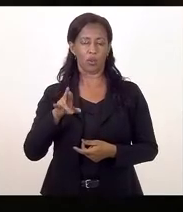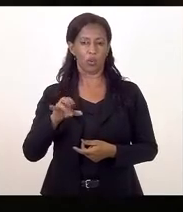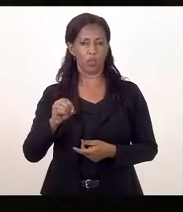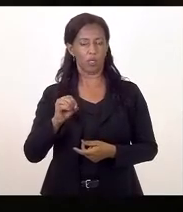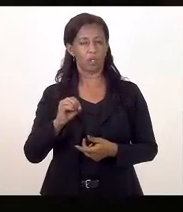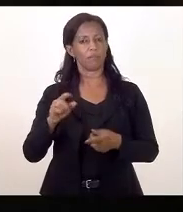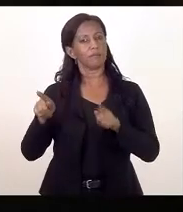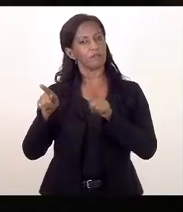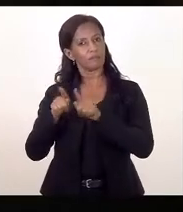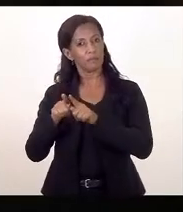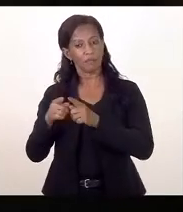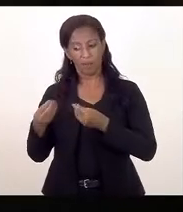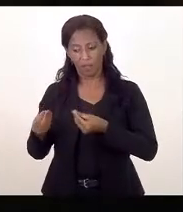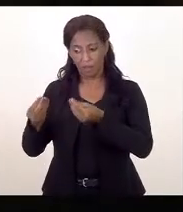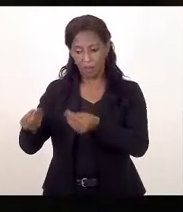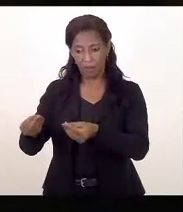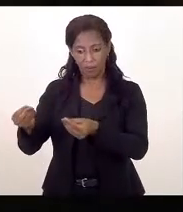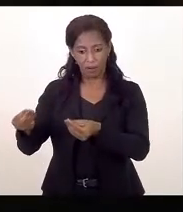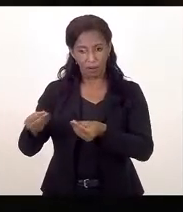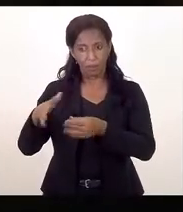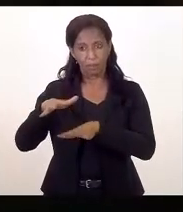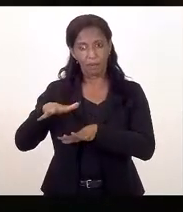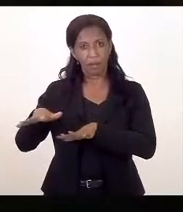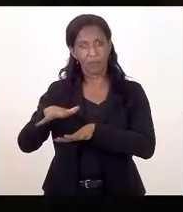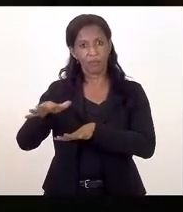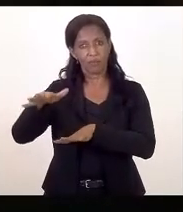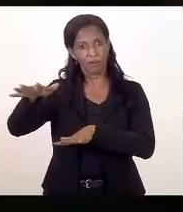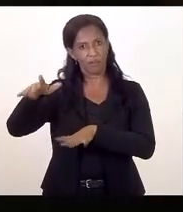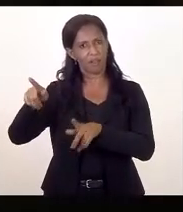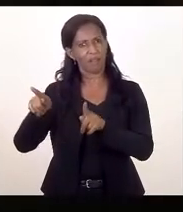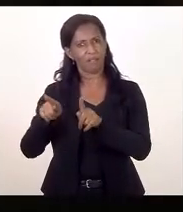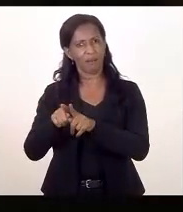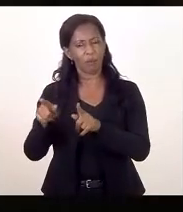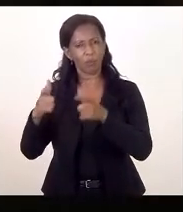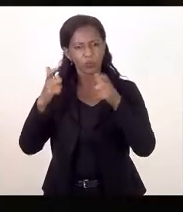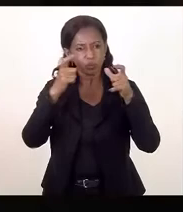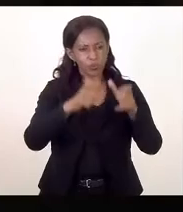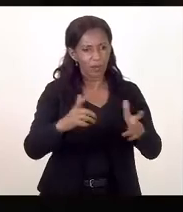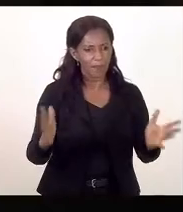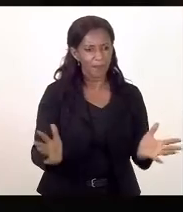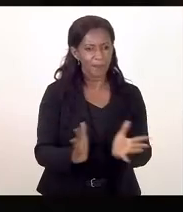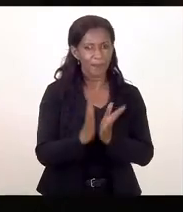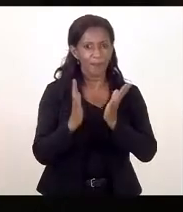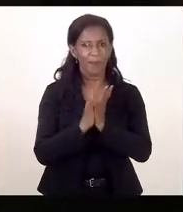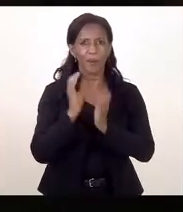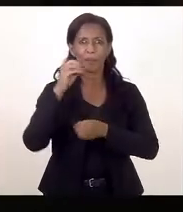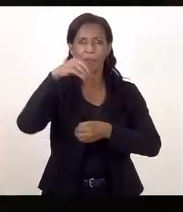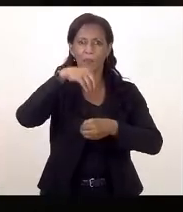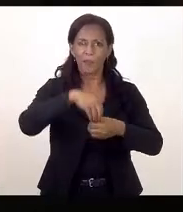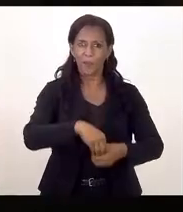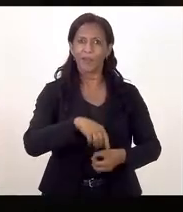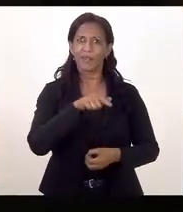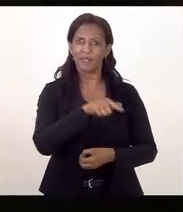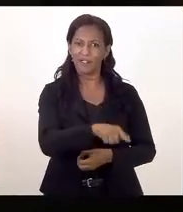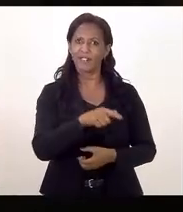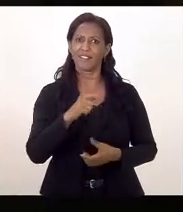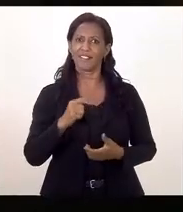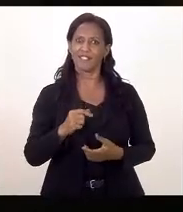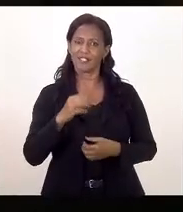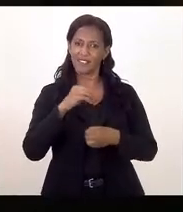UFRJ, levando para a favela e para as periferias à universidade, colocando a UFRJ